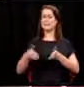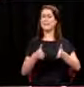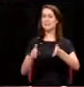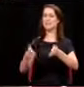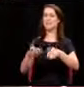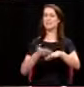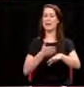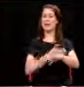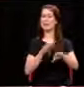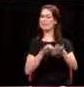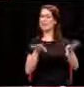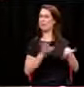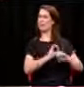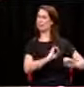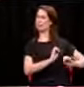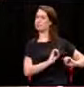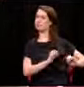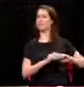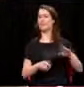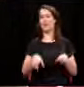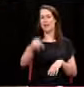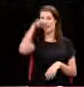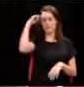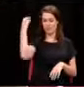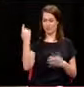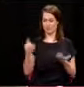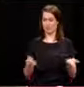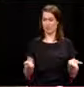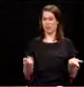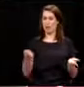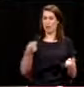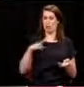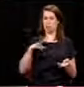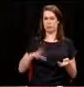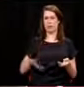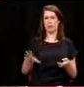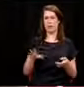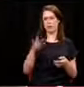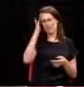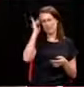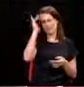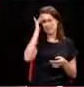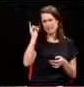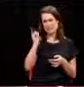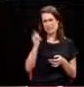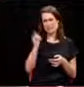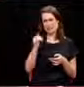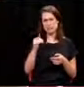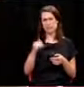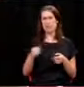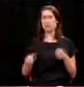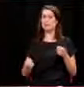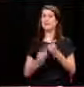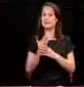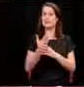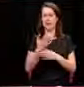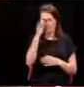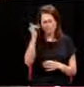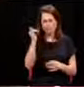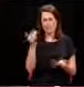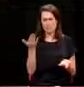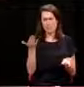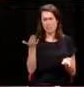país como é Portugal neste momento tornar essas ideias, passá-las do papel para a realidade? Na verdade é